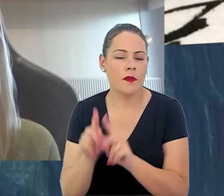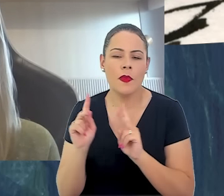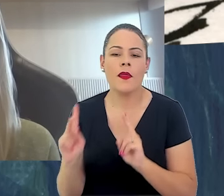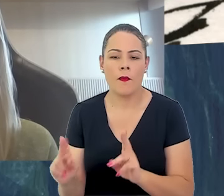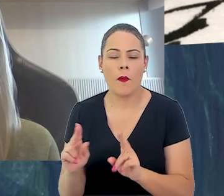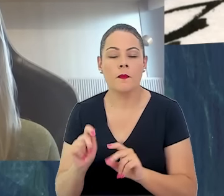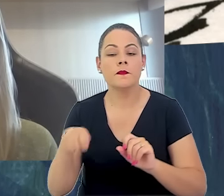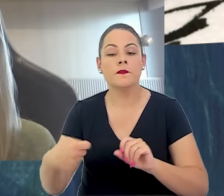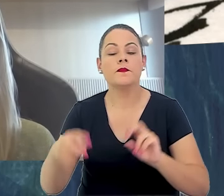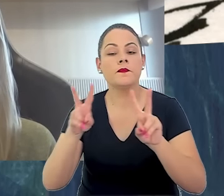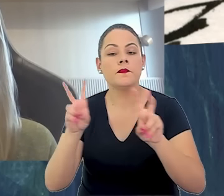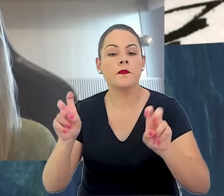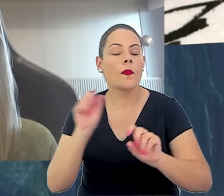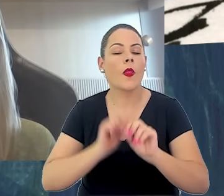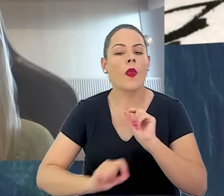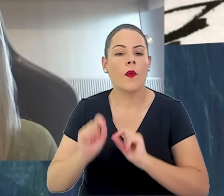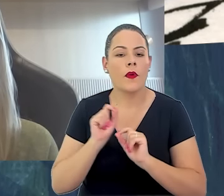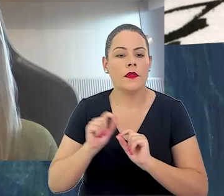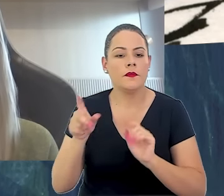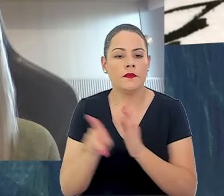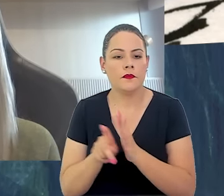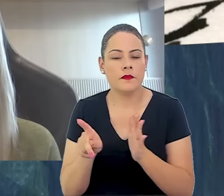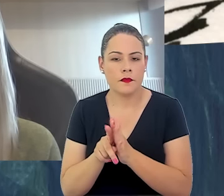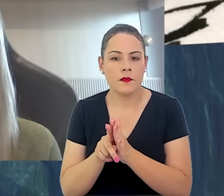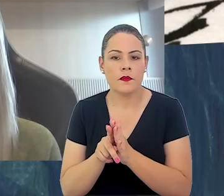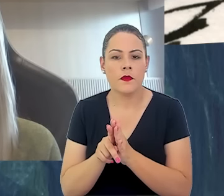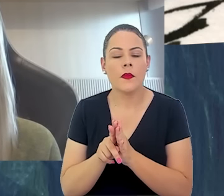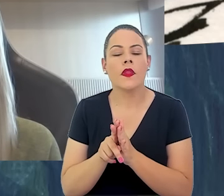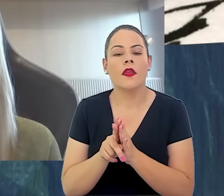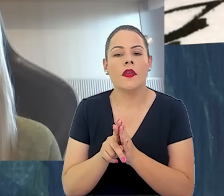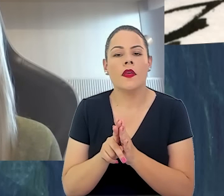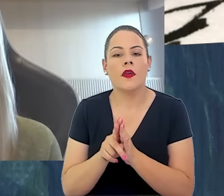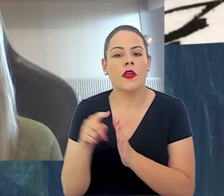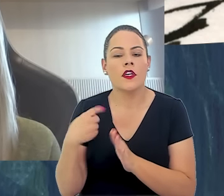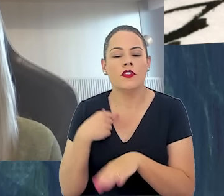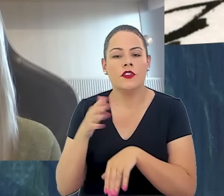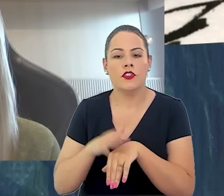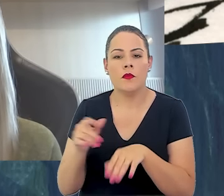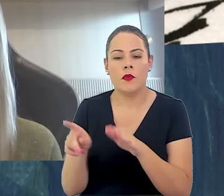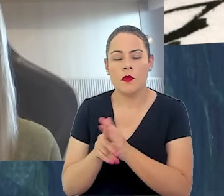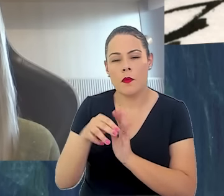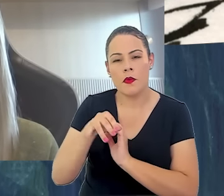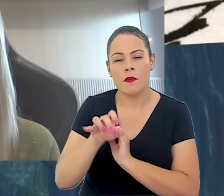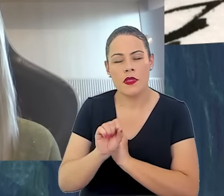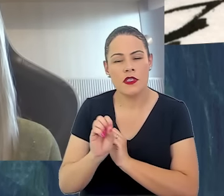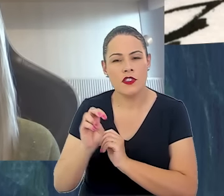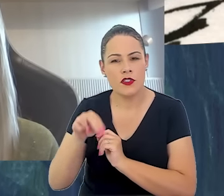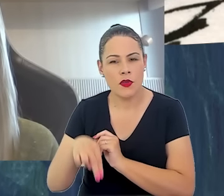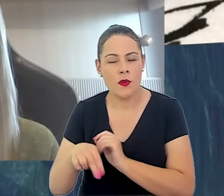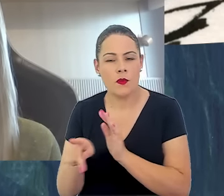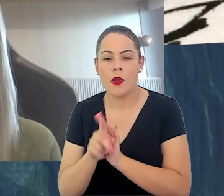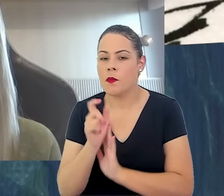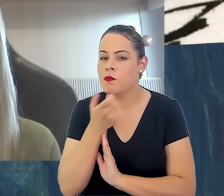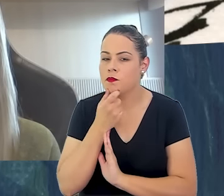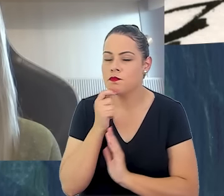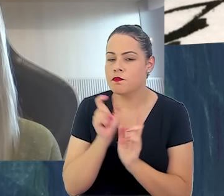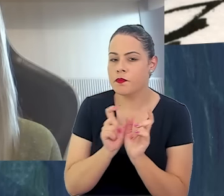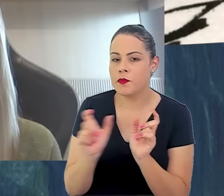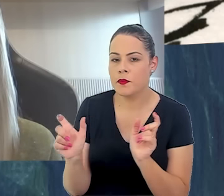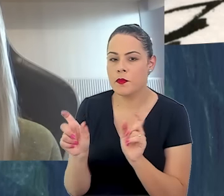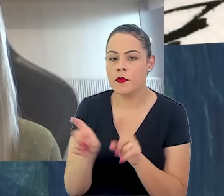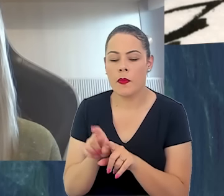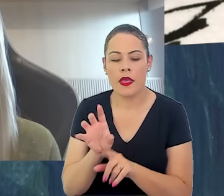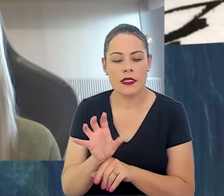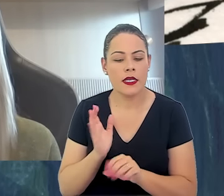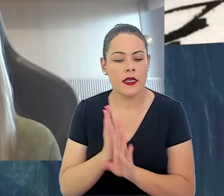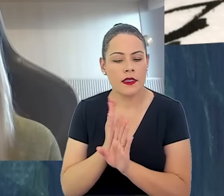também, com relação à disclosure do que se chama financed emissions. Não é? E